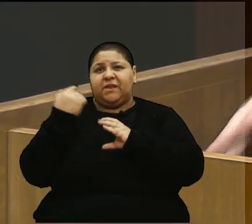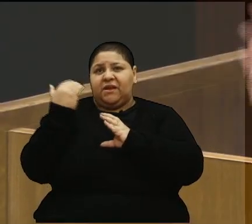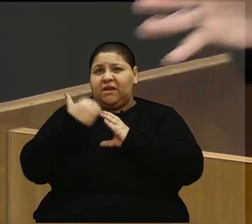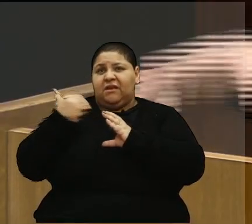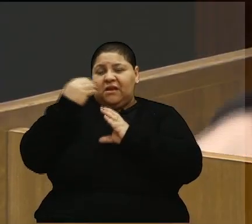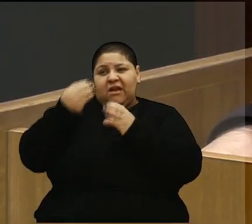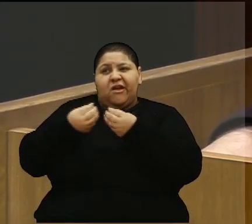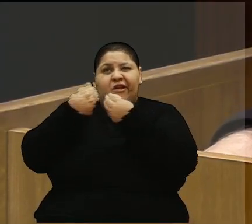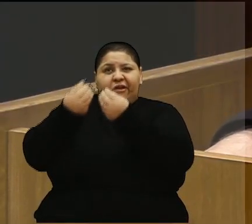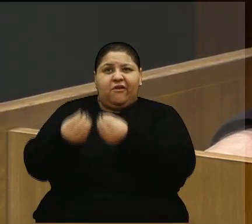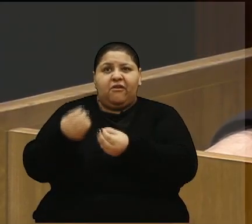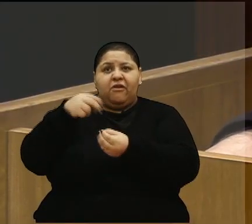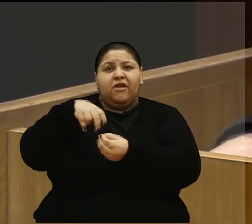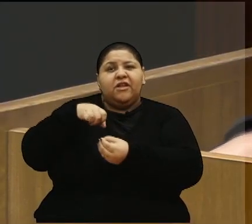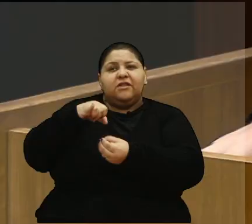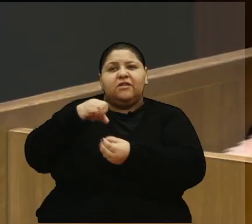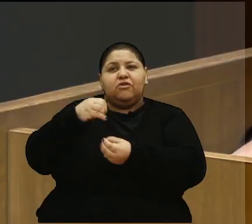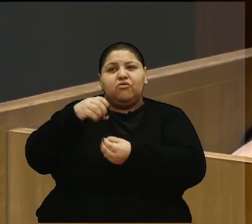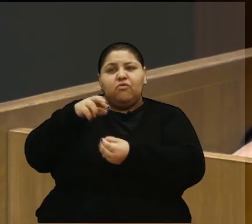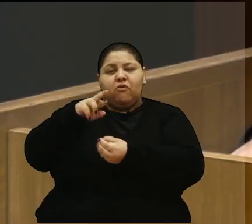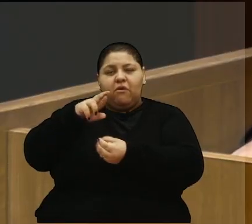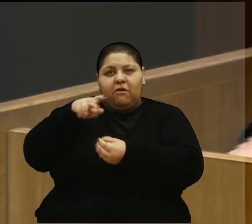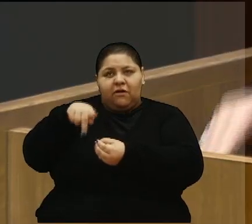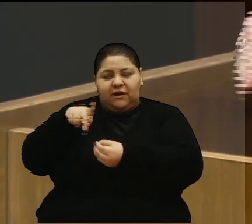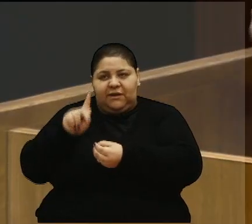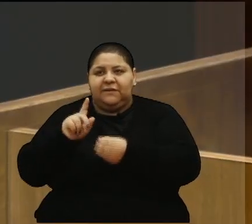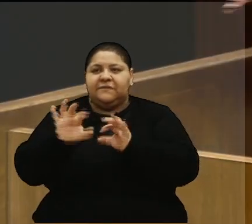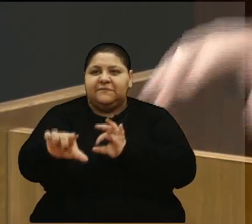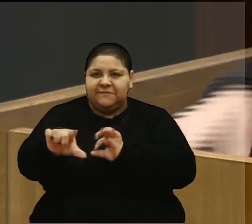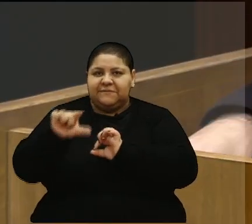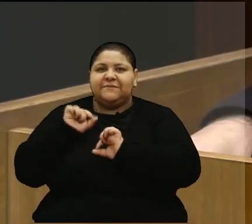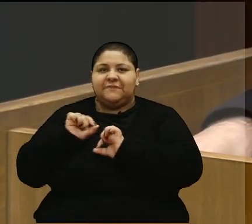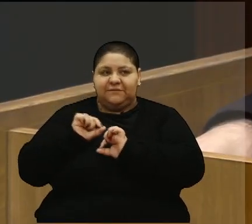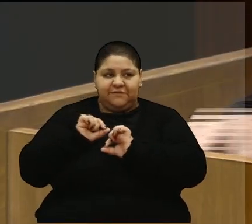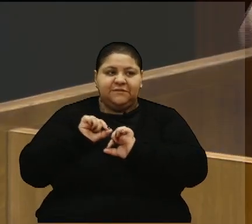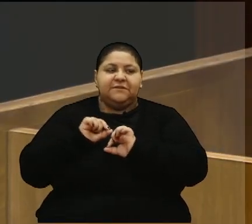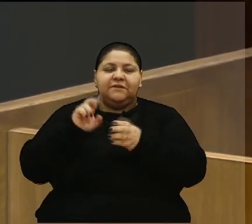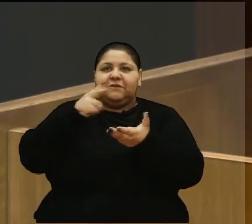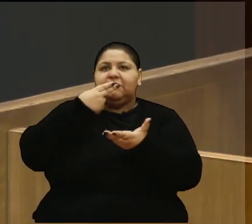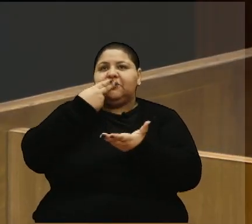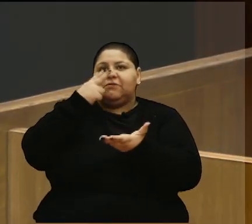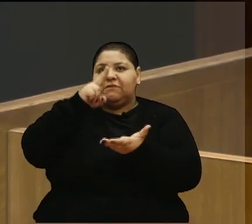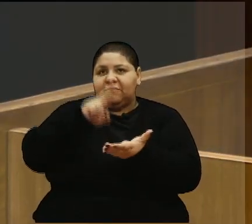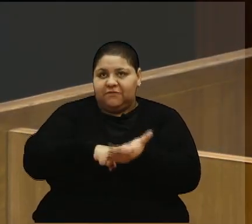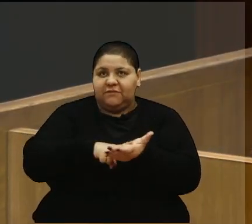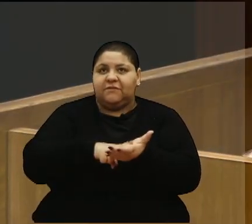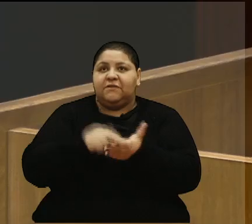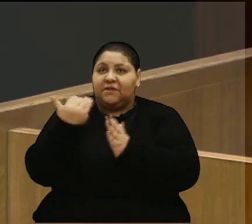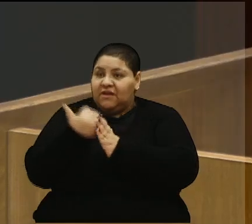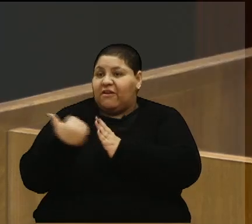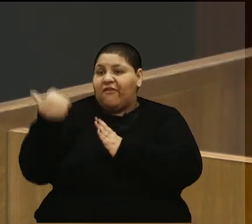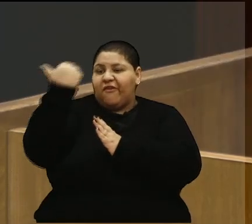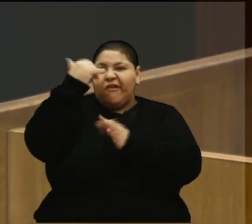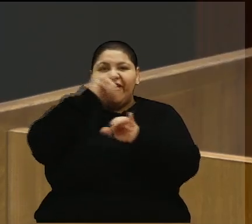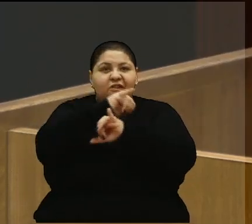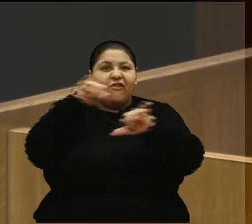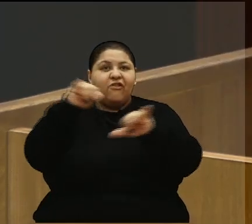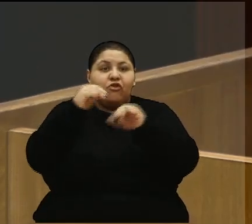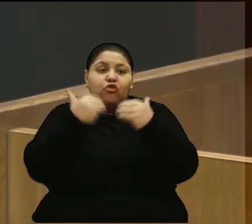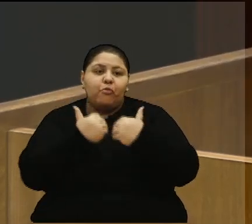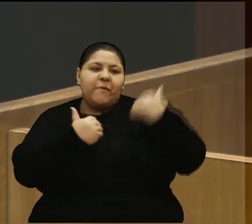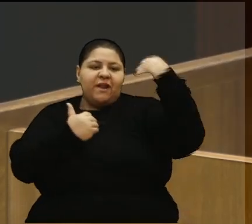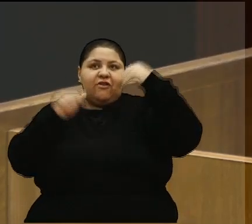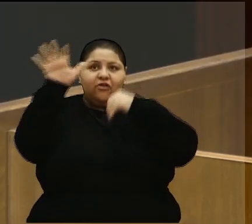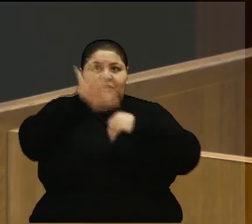pro New York Post na época e determinou que a capa deles estava acima de uma informação de soberania nacional.